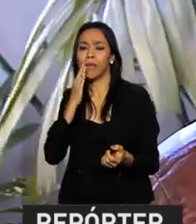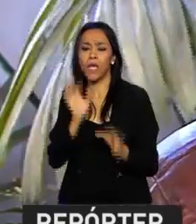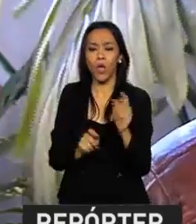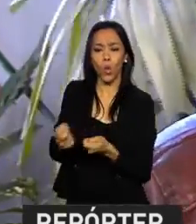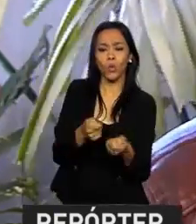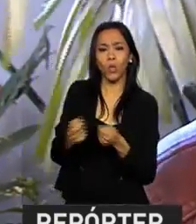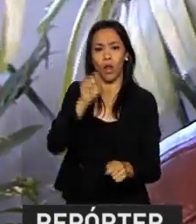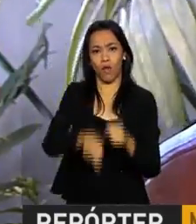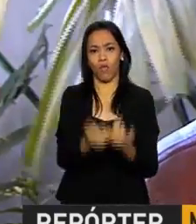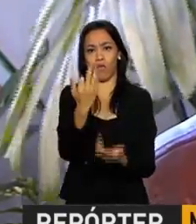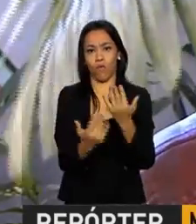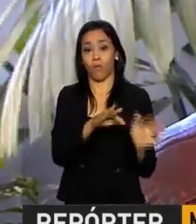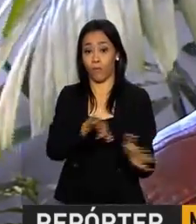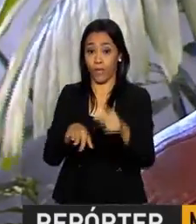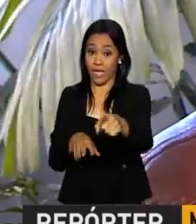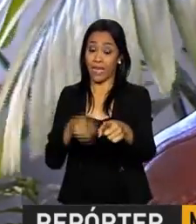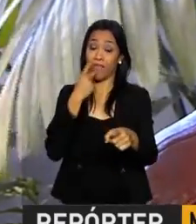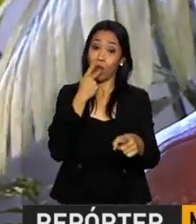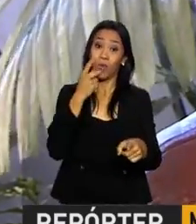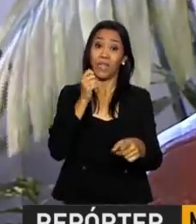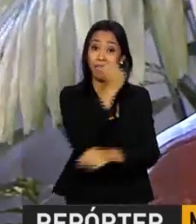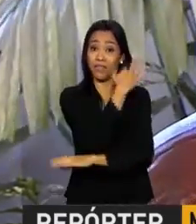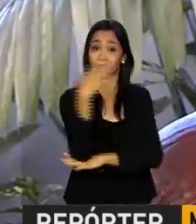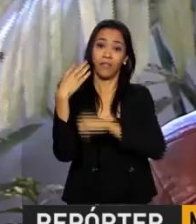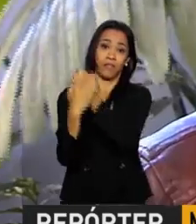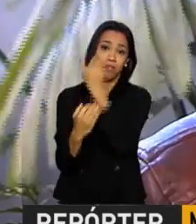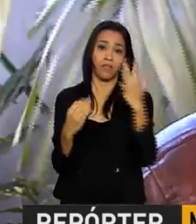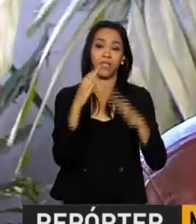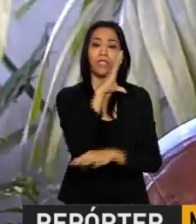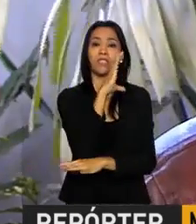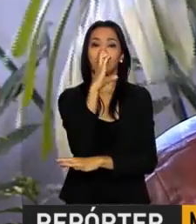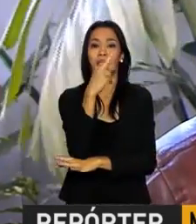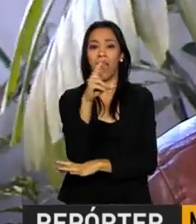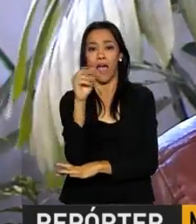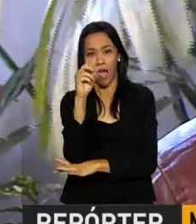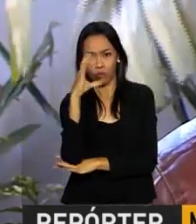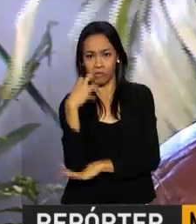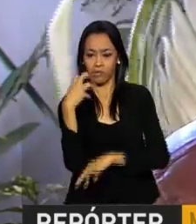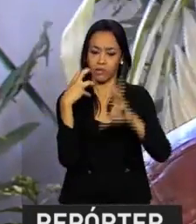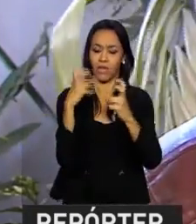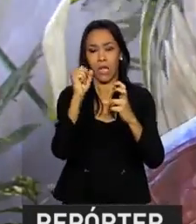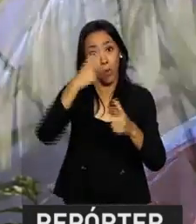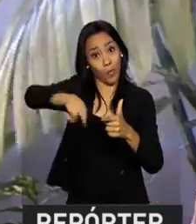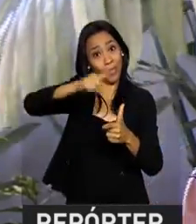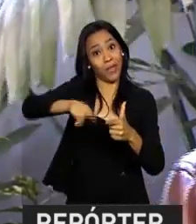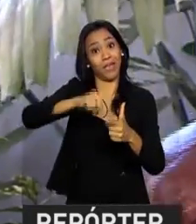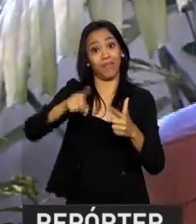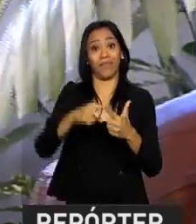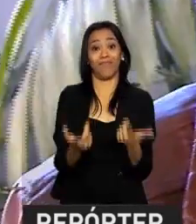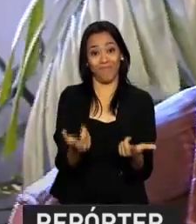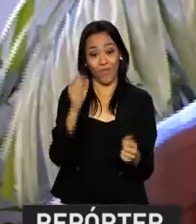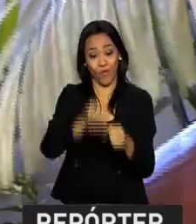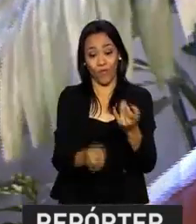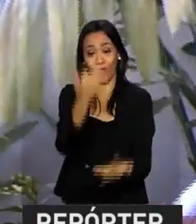No Cerrado, o fogo é um problema quando ele é mal usado, porque ele é necessário no Cerrado. Essas duas